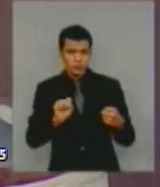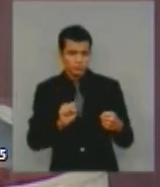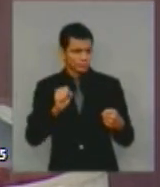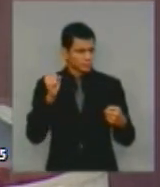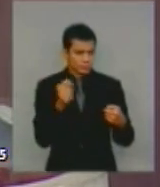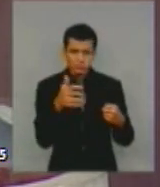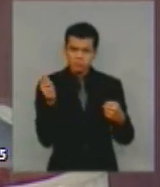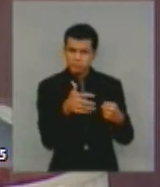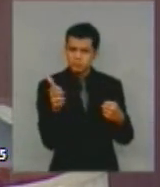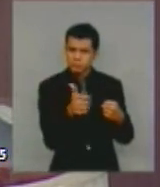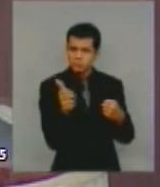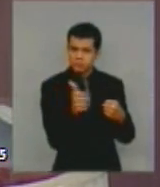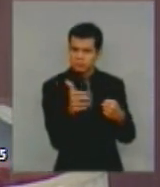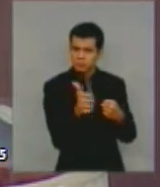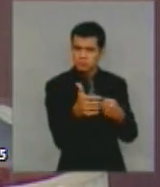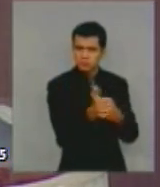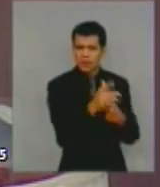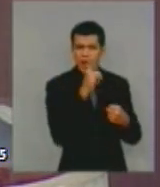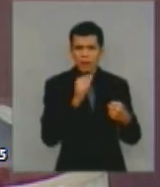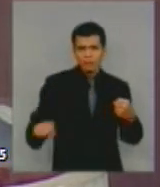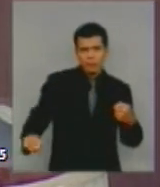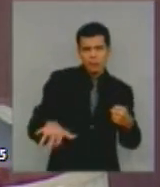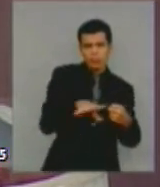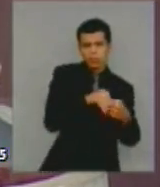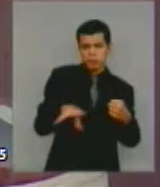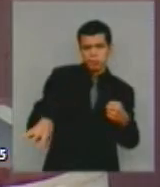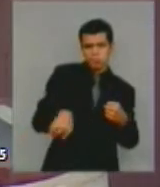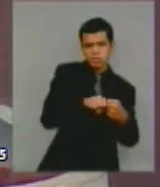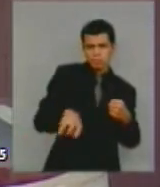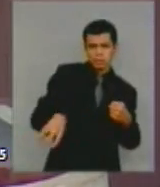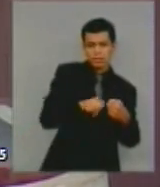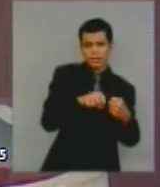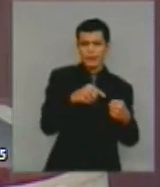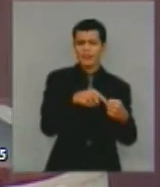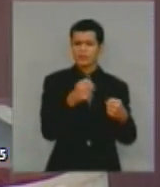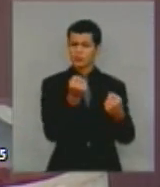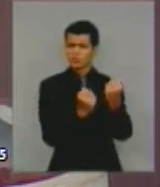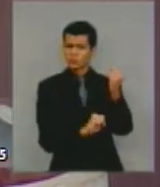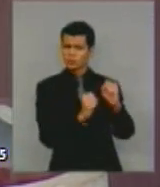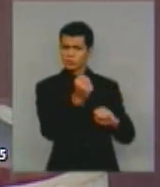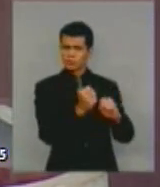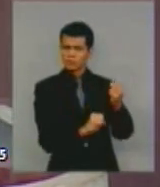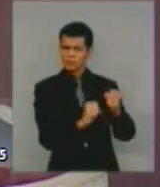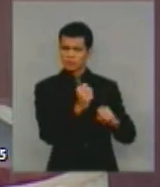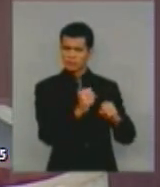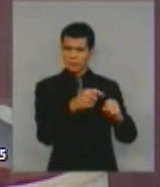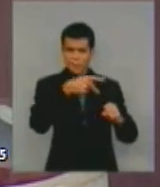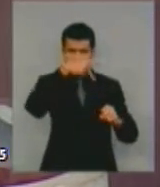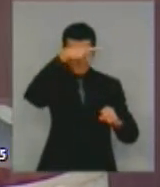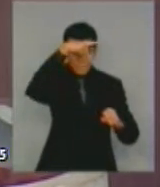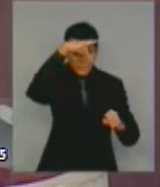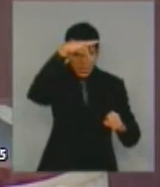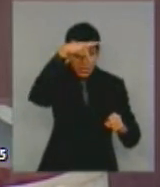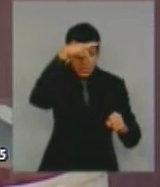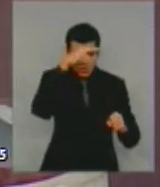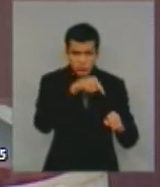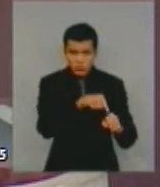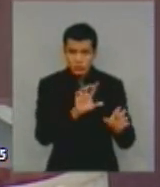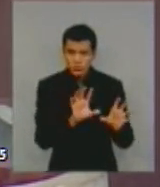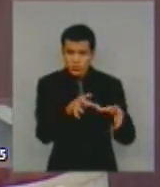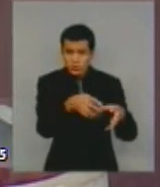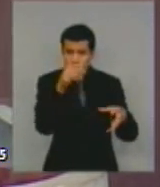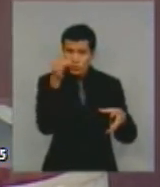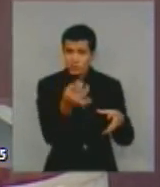consumir 1.500 litros de água por segundo? Portanto, que o complexo industrial e portuário do Pecém, sozinho, ele